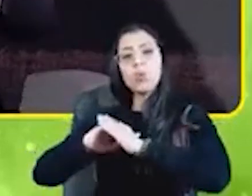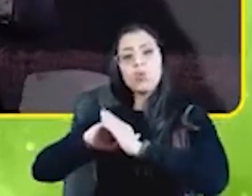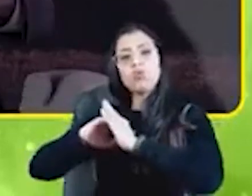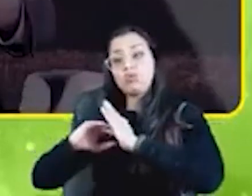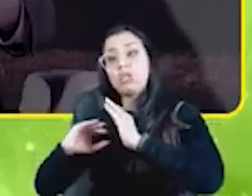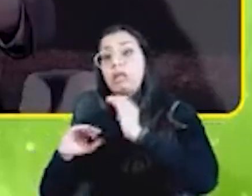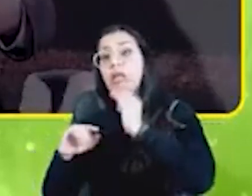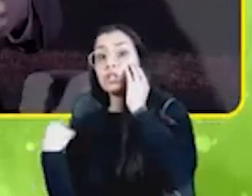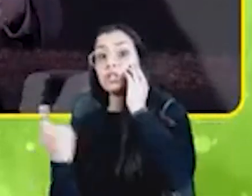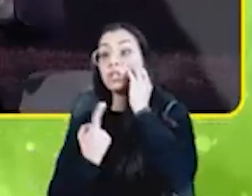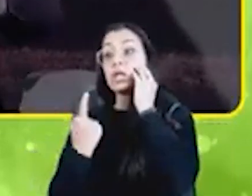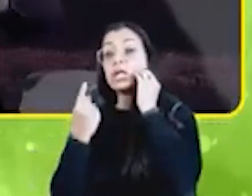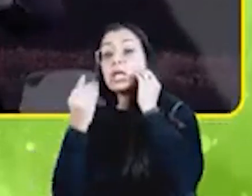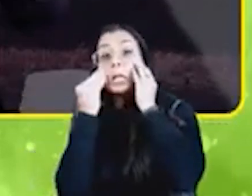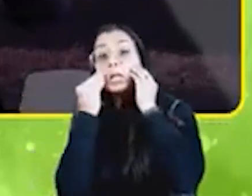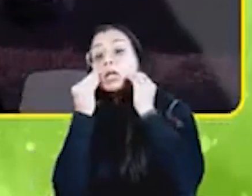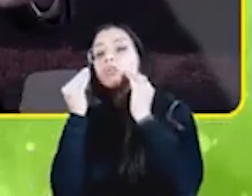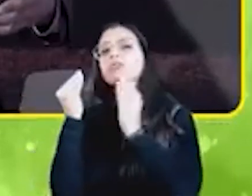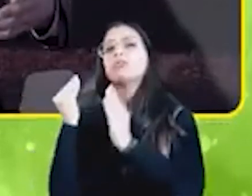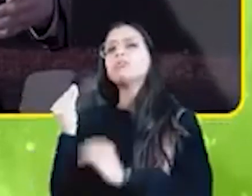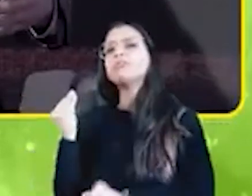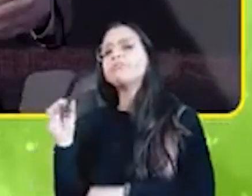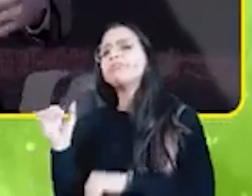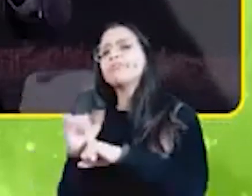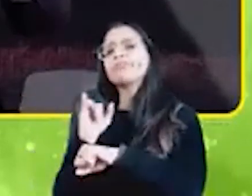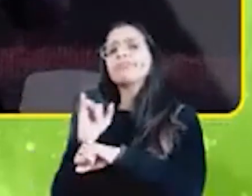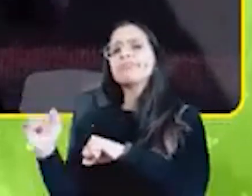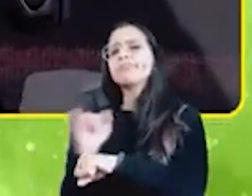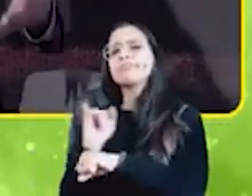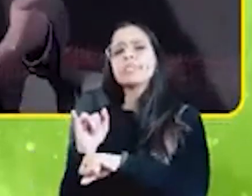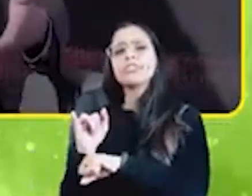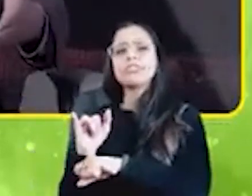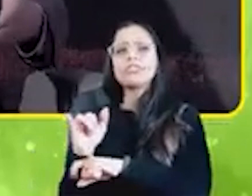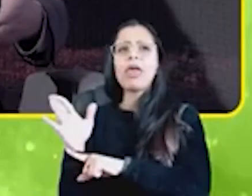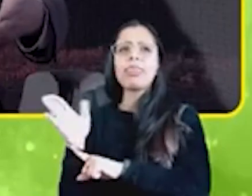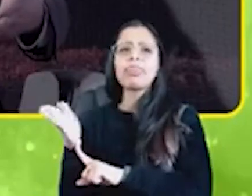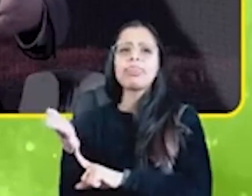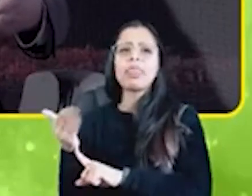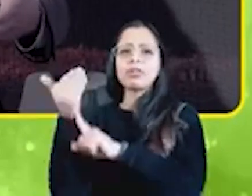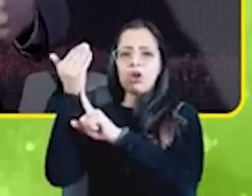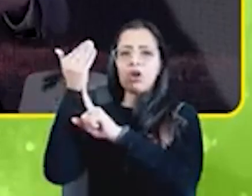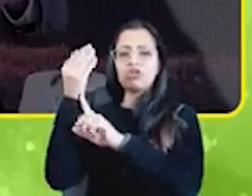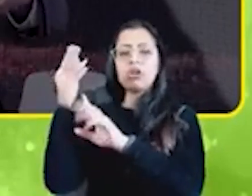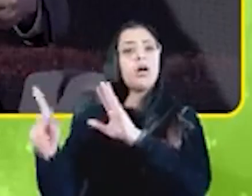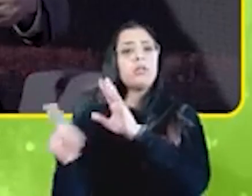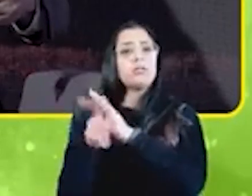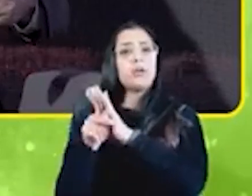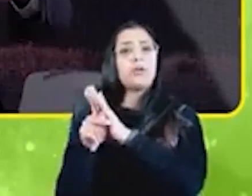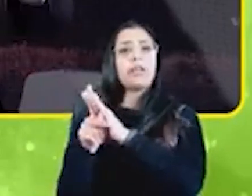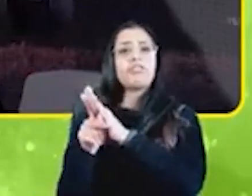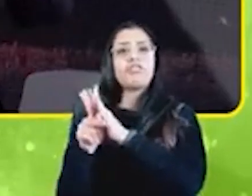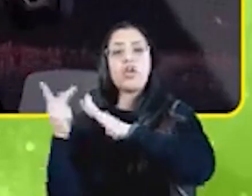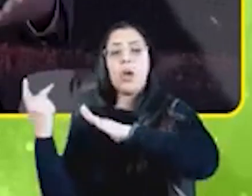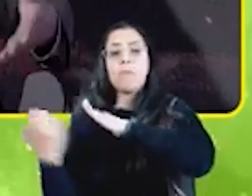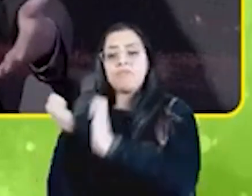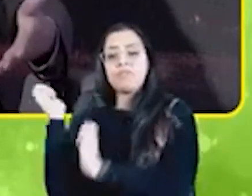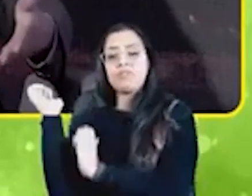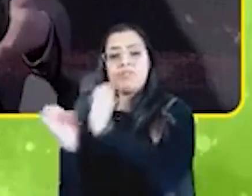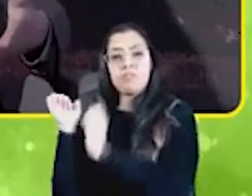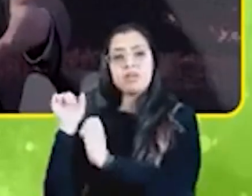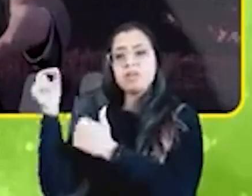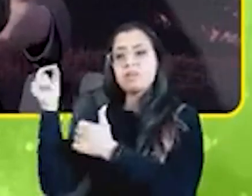tem avançado a Passos largos a transformação tecnológica de centenas de fábricas não é a capacitação de milho e